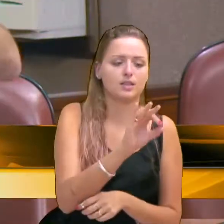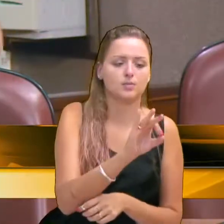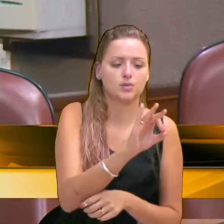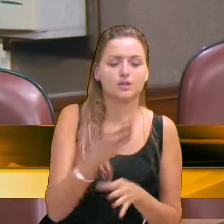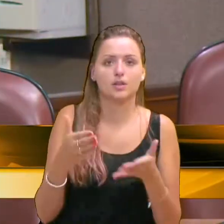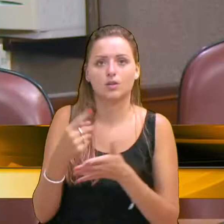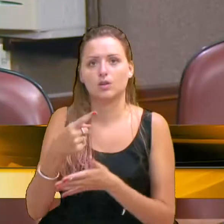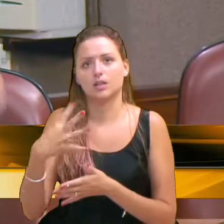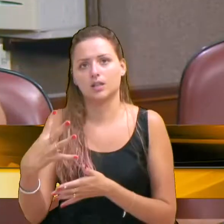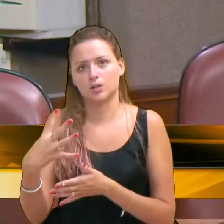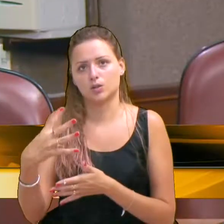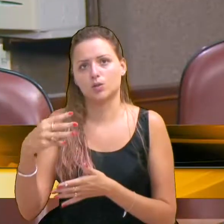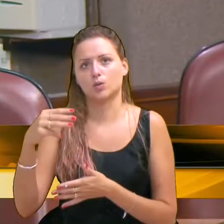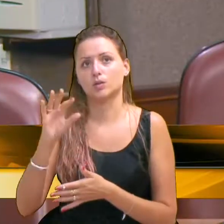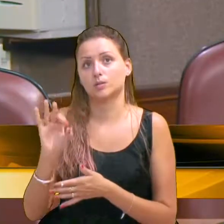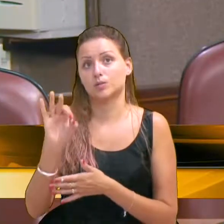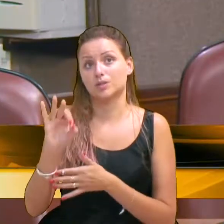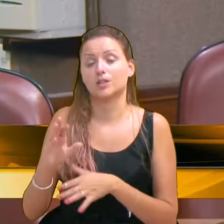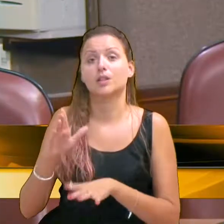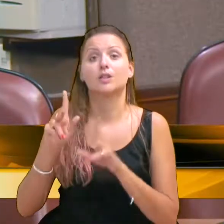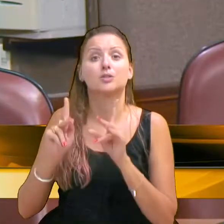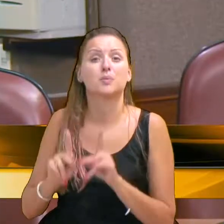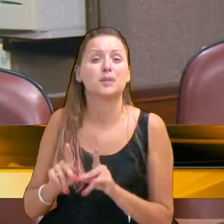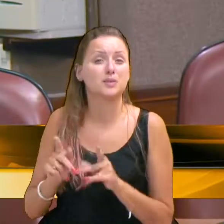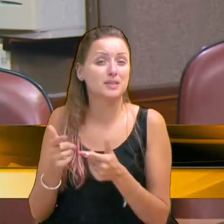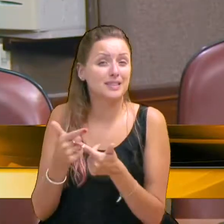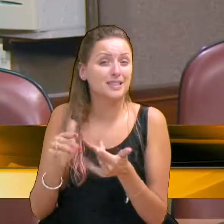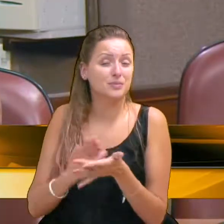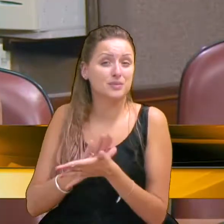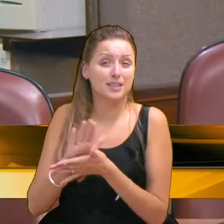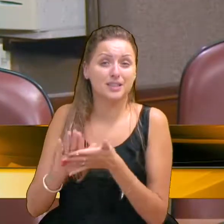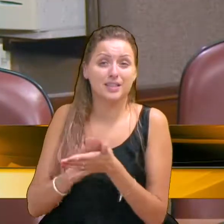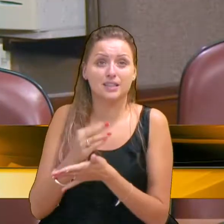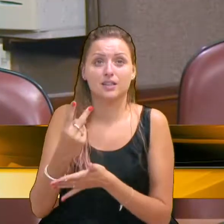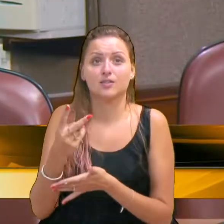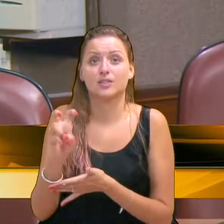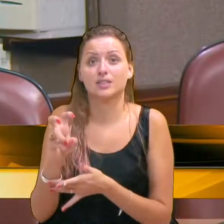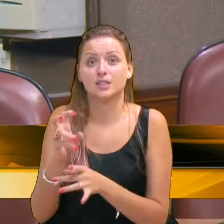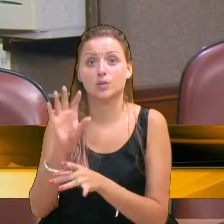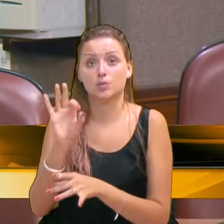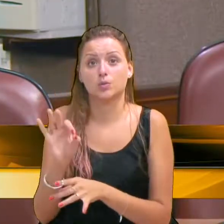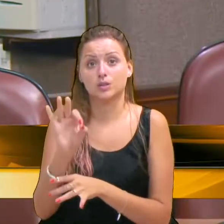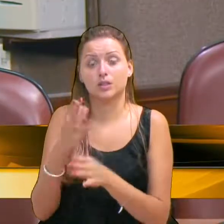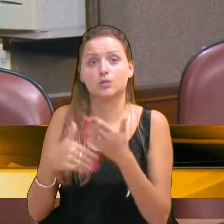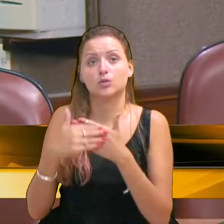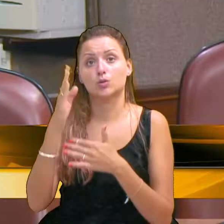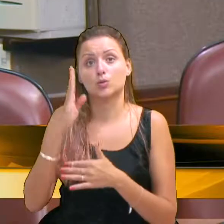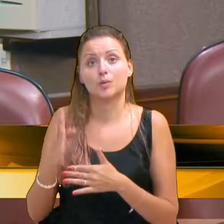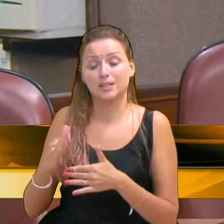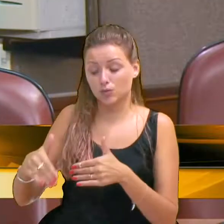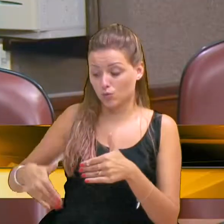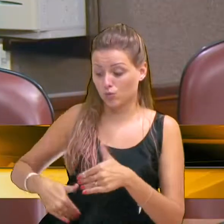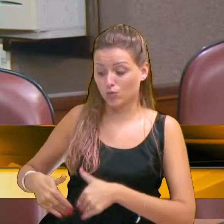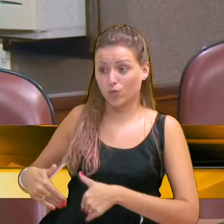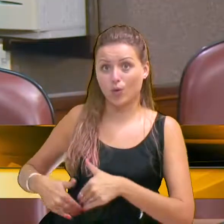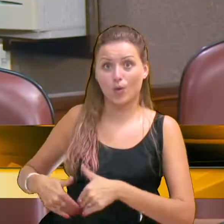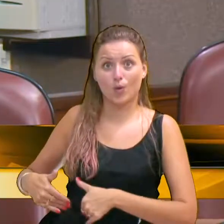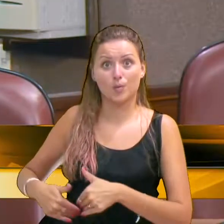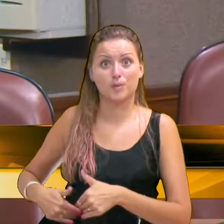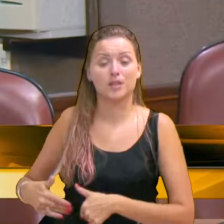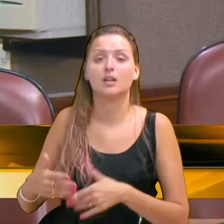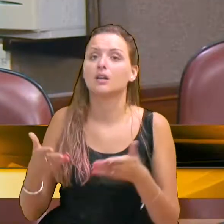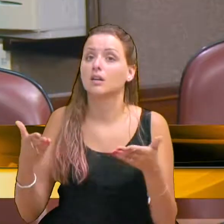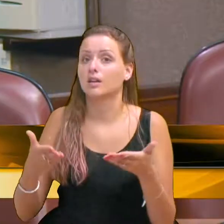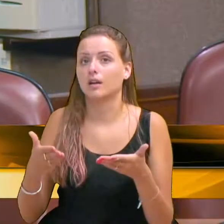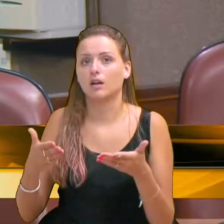para 14% de miseráveis. 25% da nação brasileira passa fome. E vai aumentar